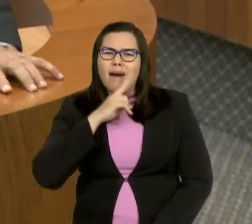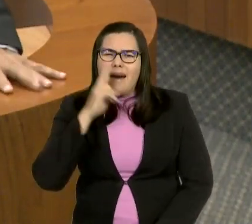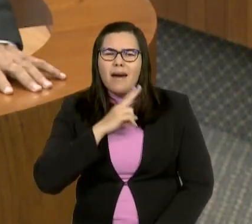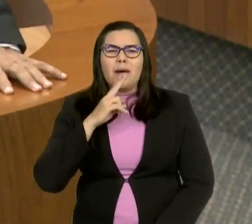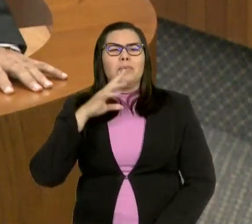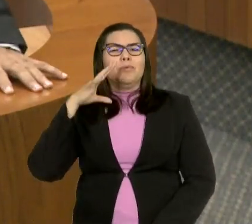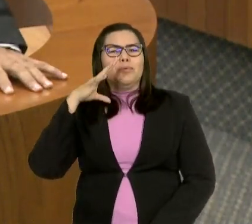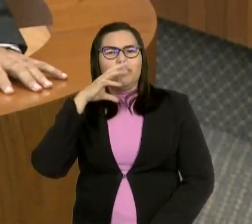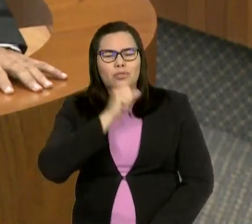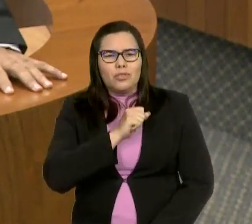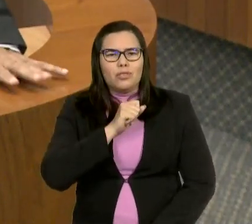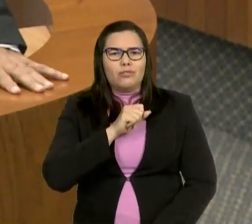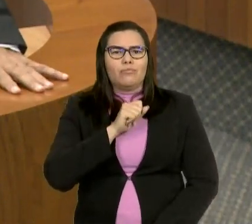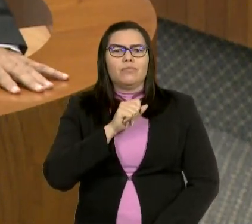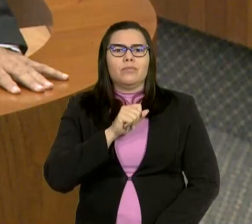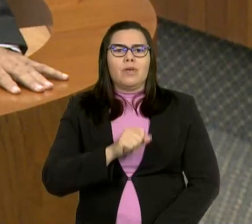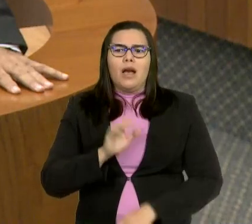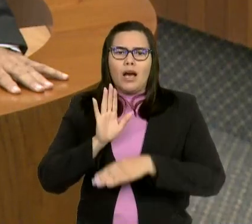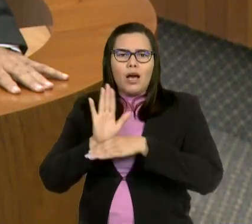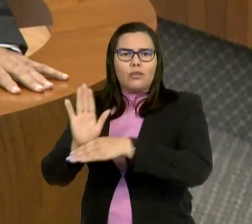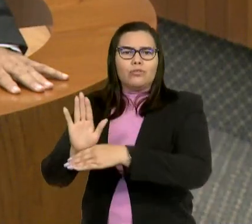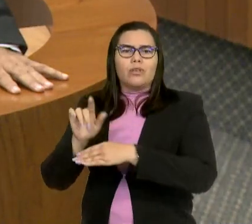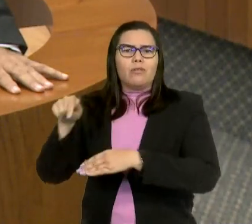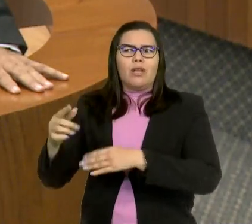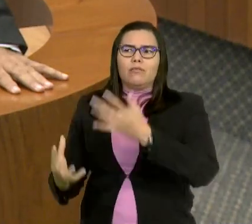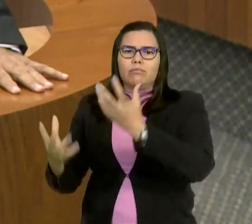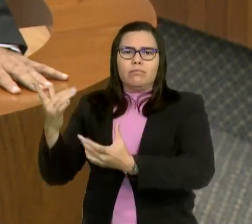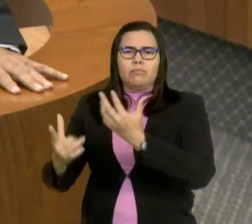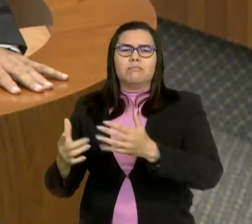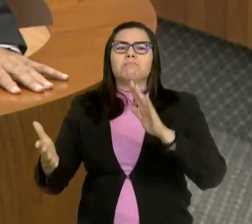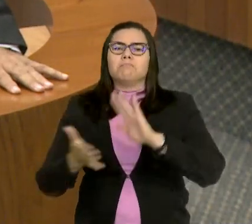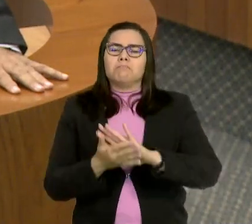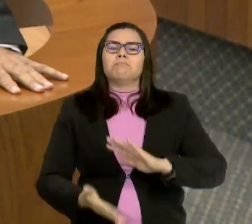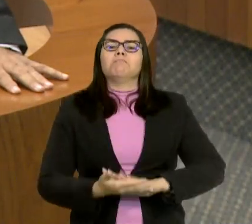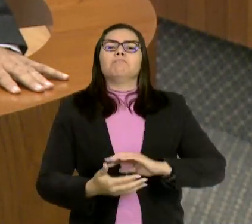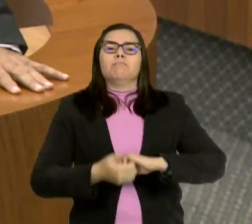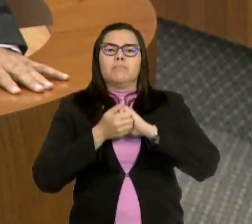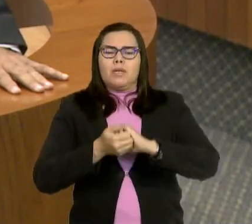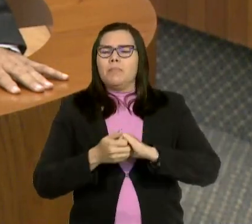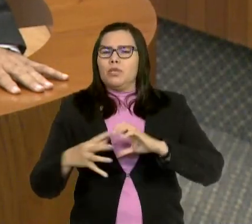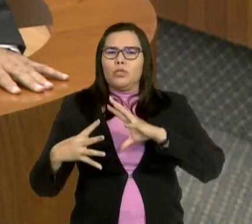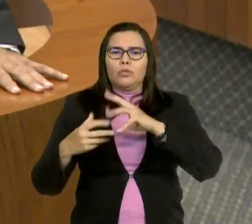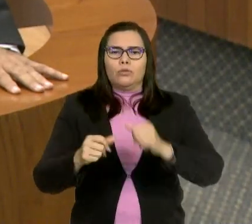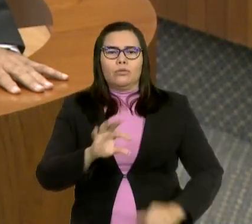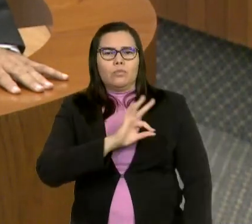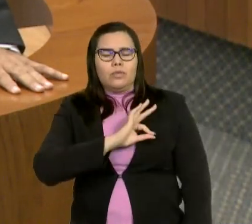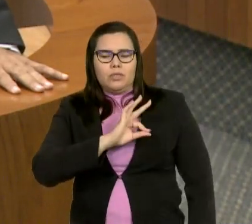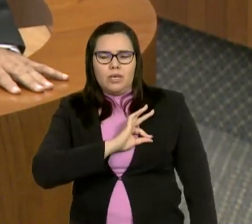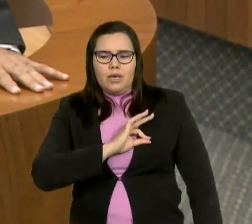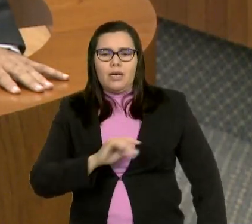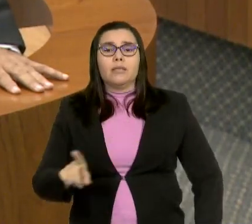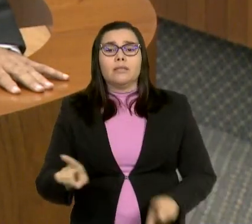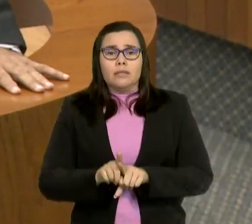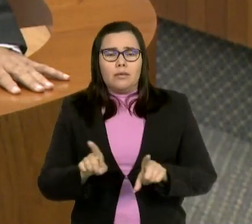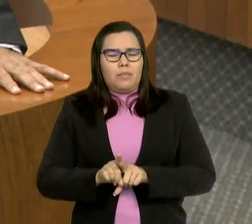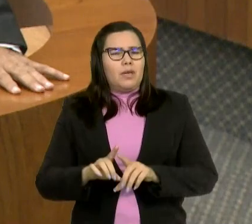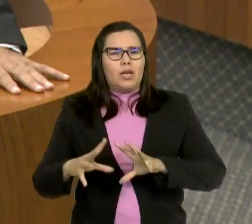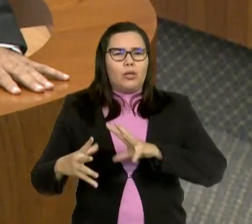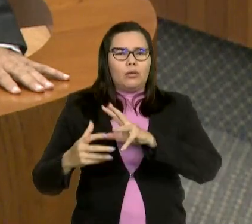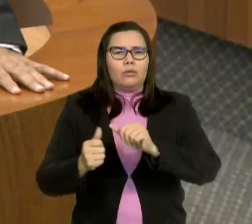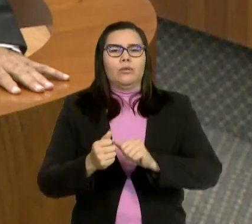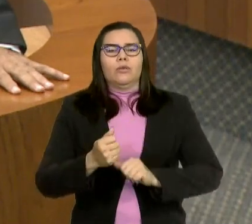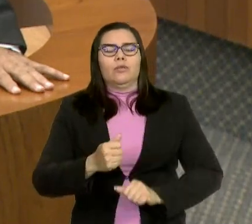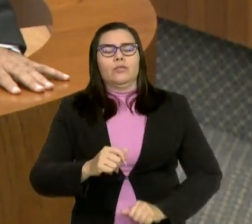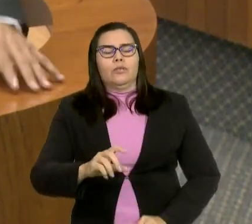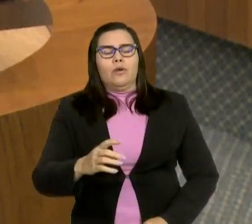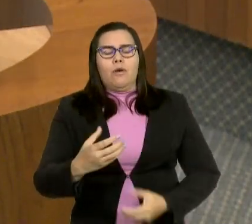nossos verdadeiros heróis. Então, parabéns a todos os policiais militares envolvidos, a todos os bombeiros que estavam lá,